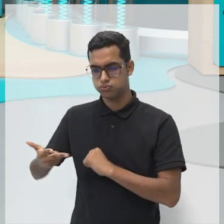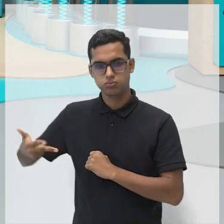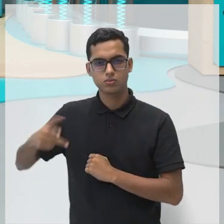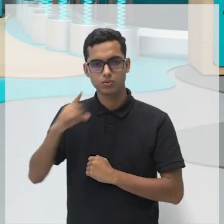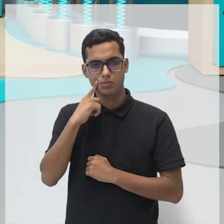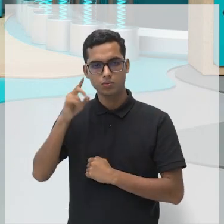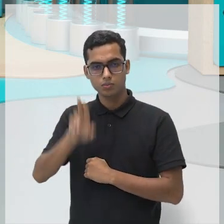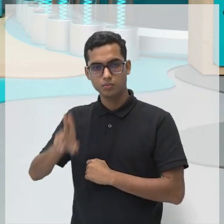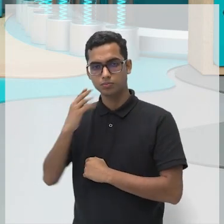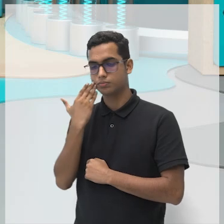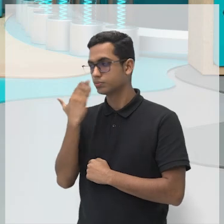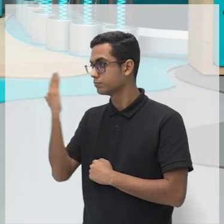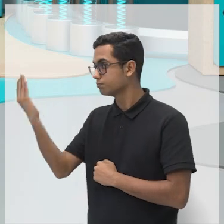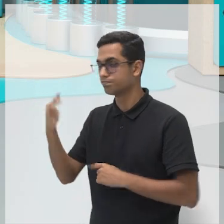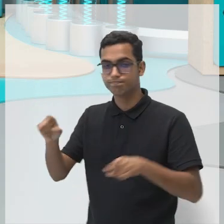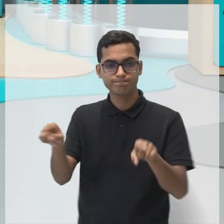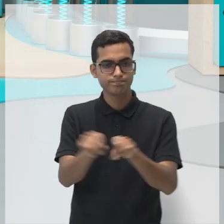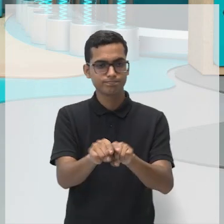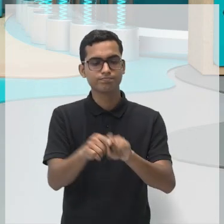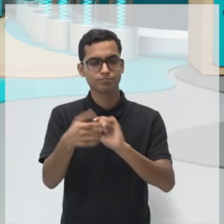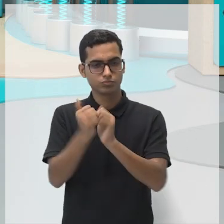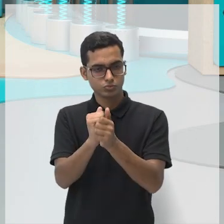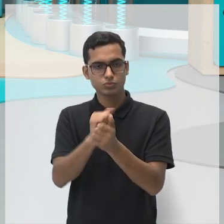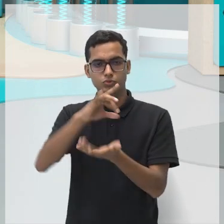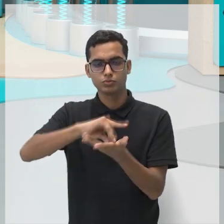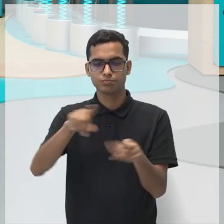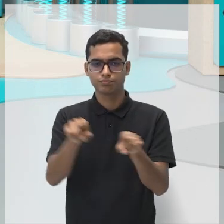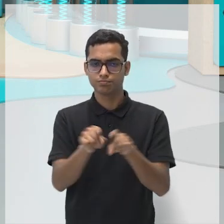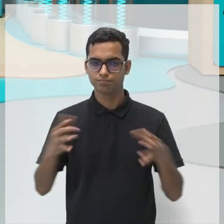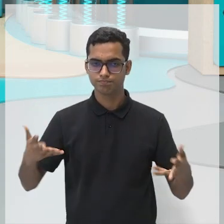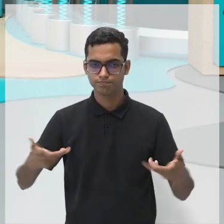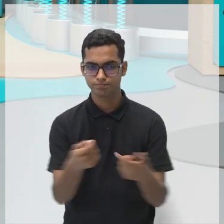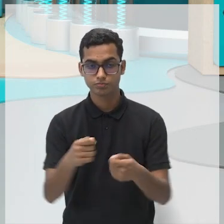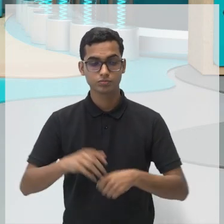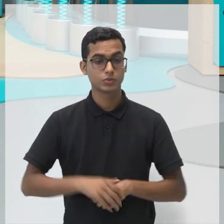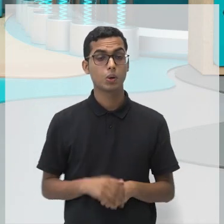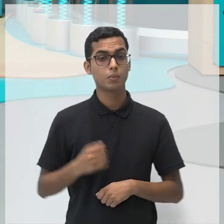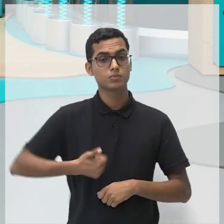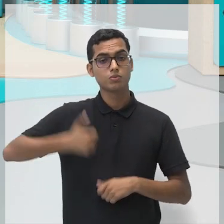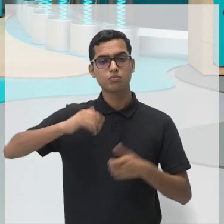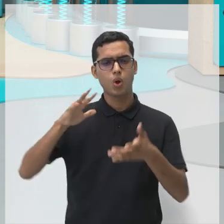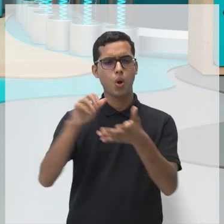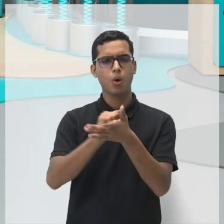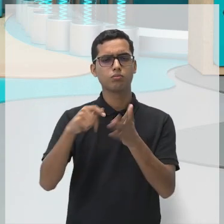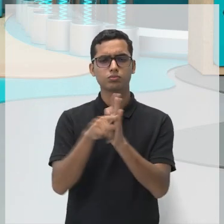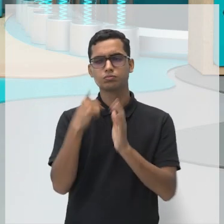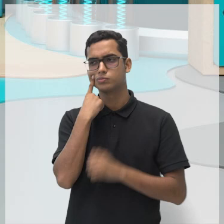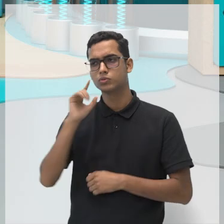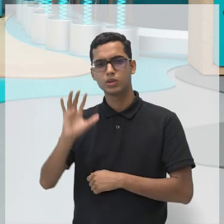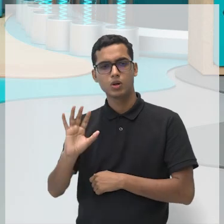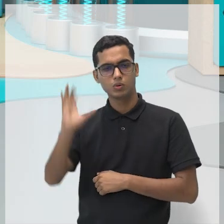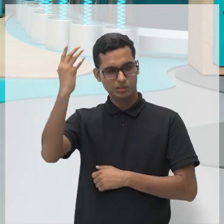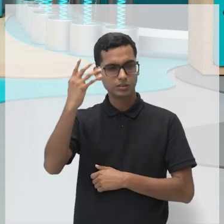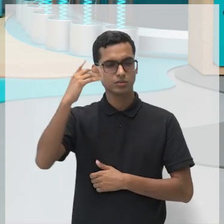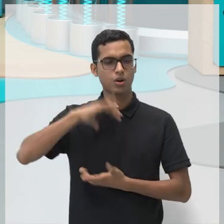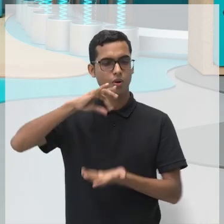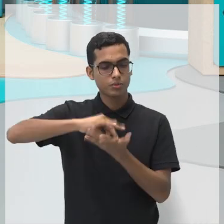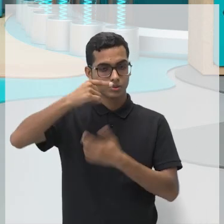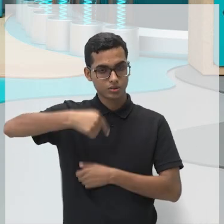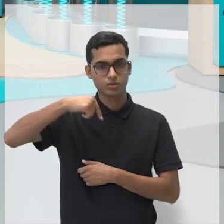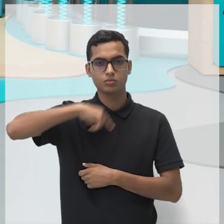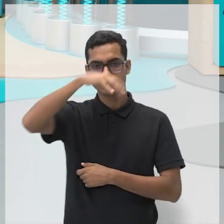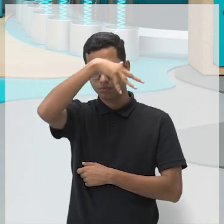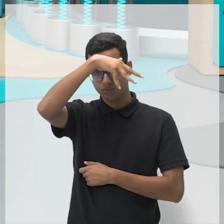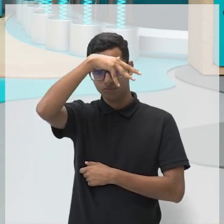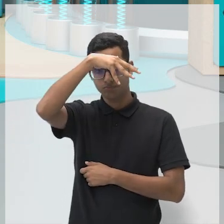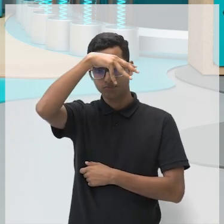né? E é essa modalidade maravilhosa. Os primeiros registros que a gente tem no Brasil, olha só, de saltos realizados em